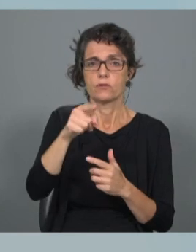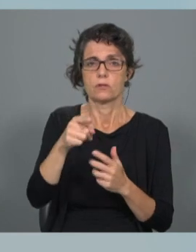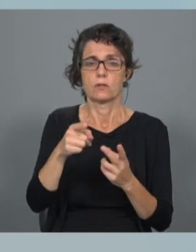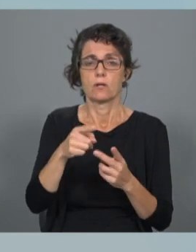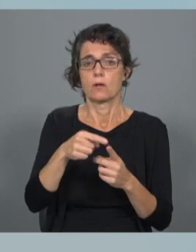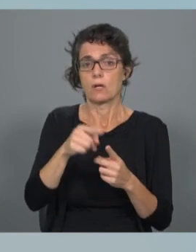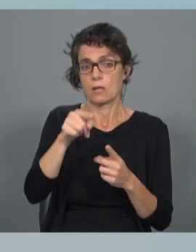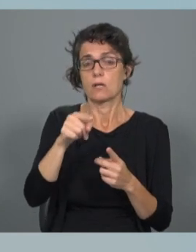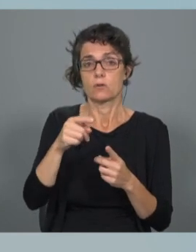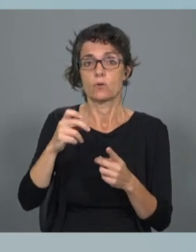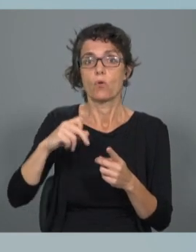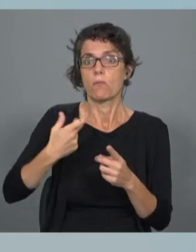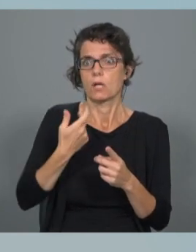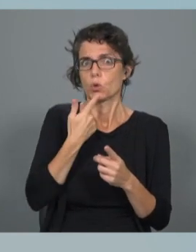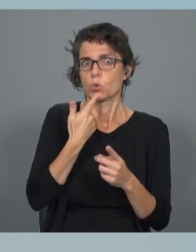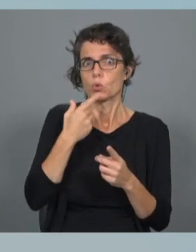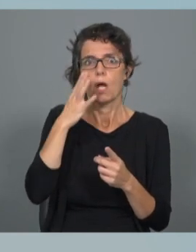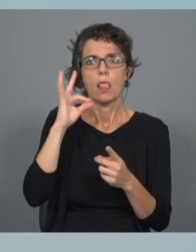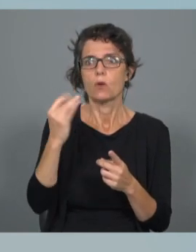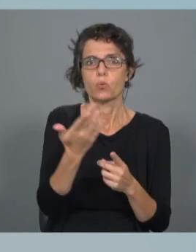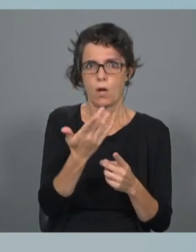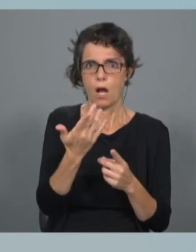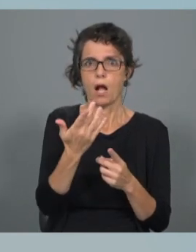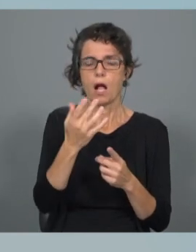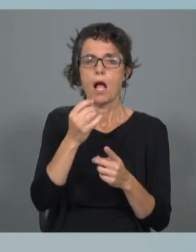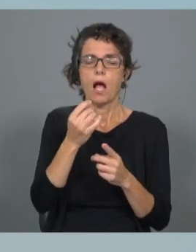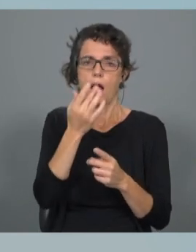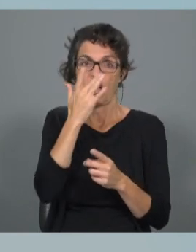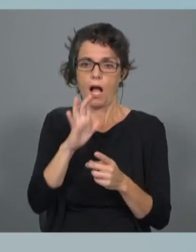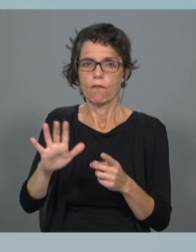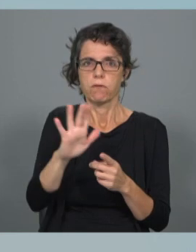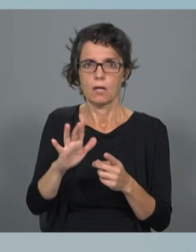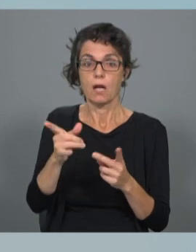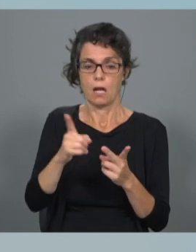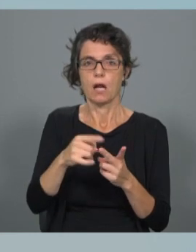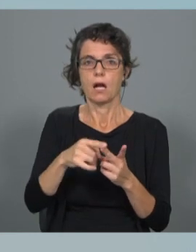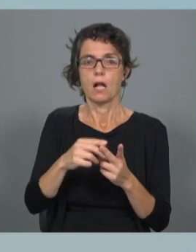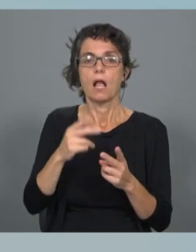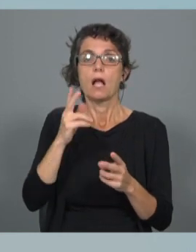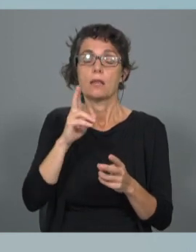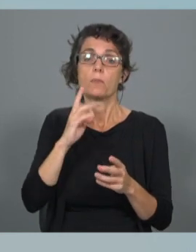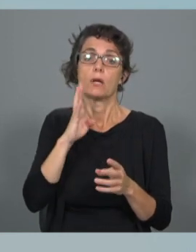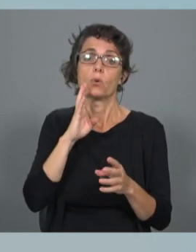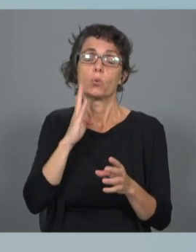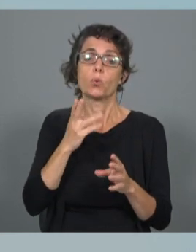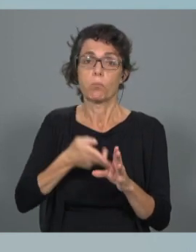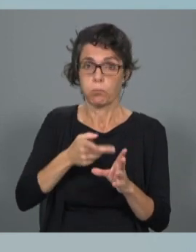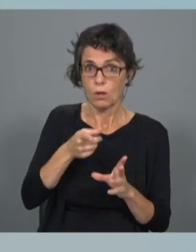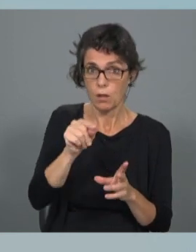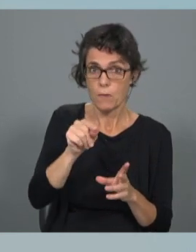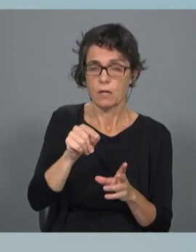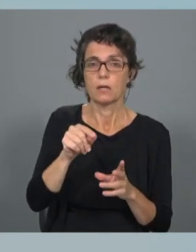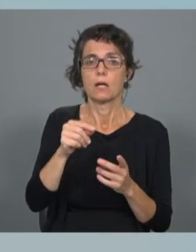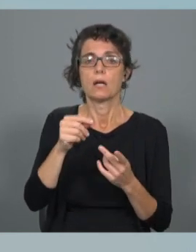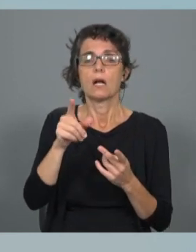é uma das maiores bolsas de gás natural de toda a África. Depois também o petróleo. É